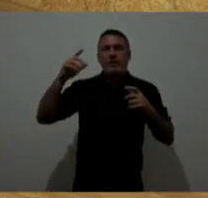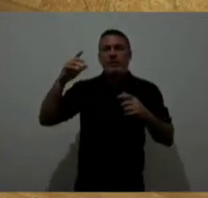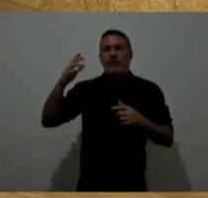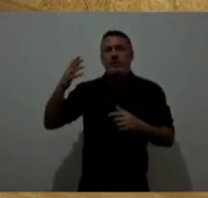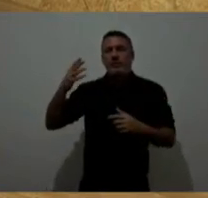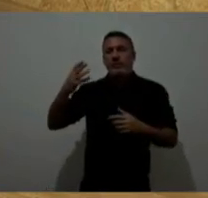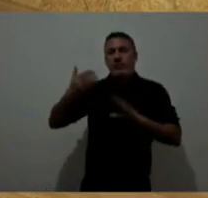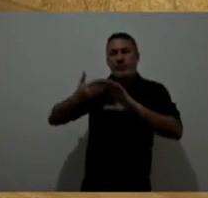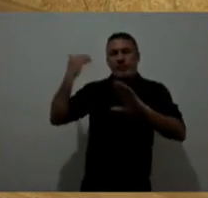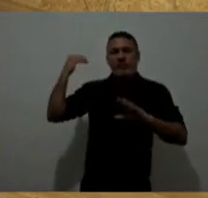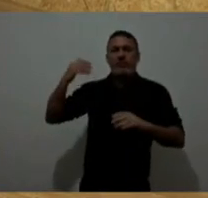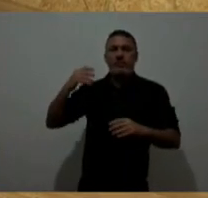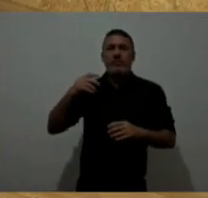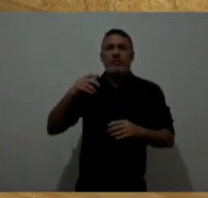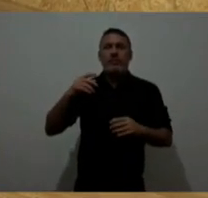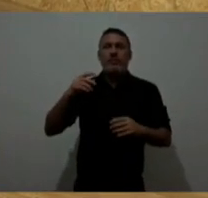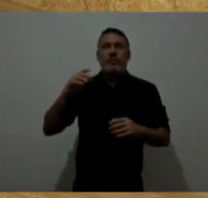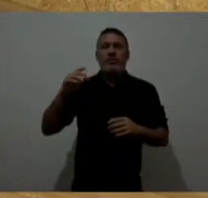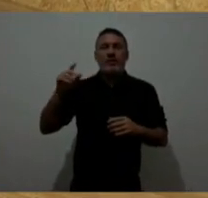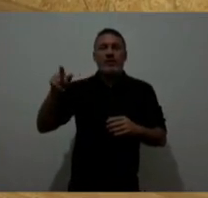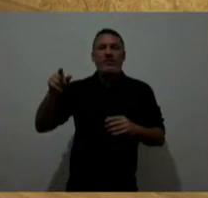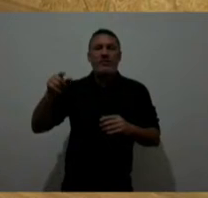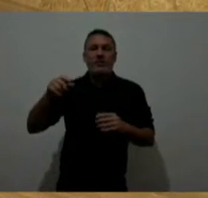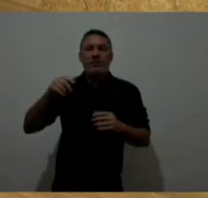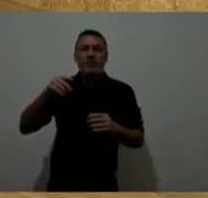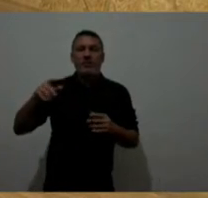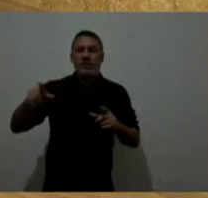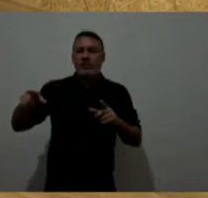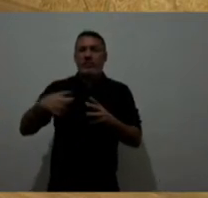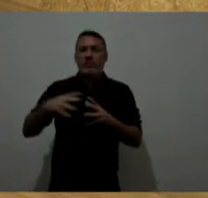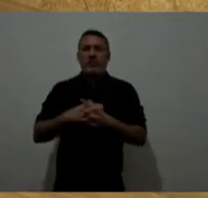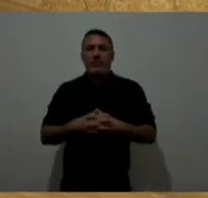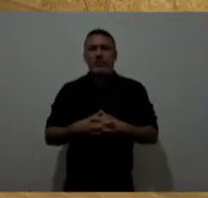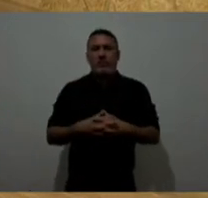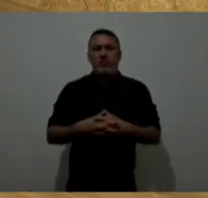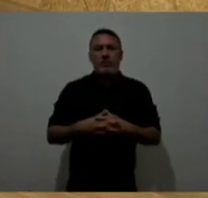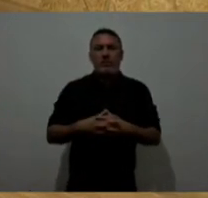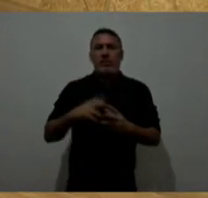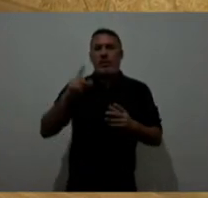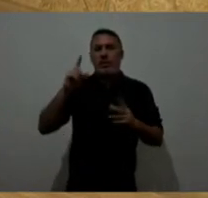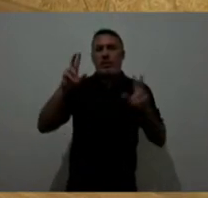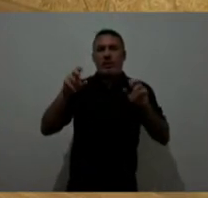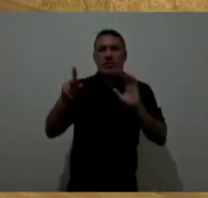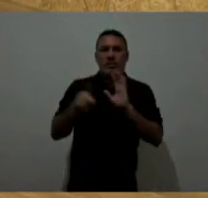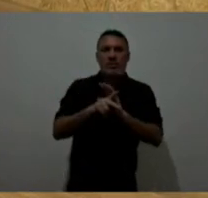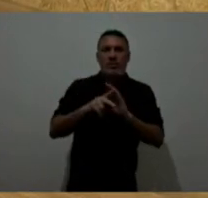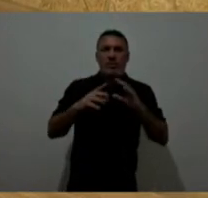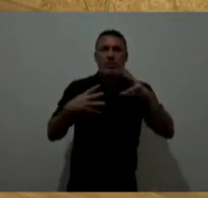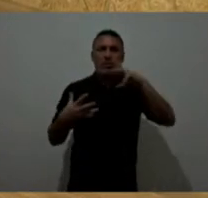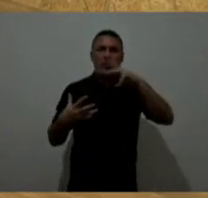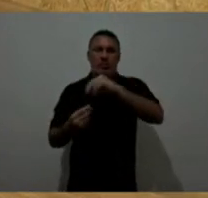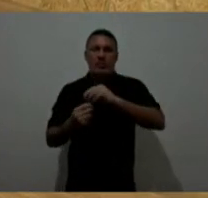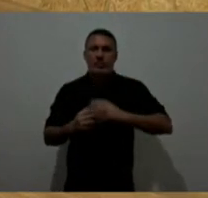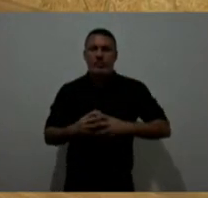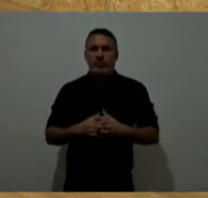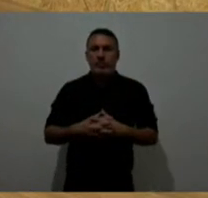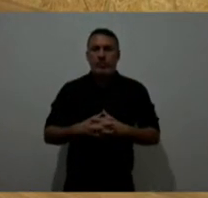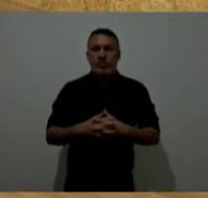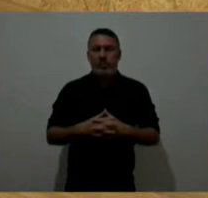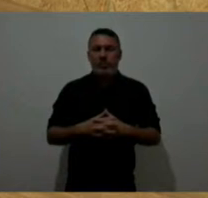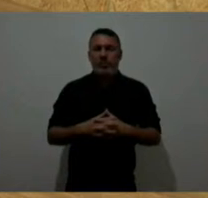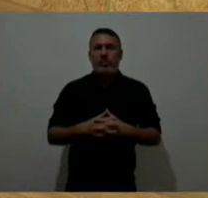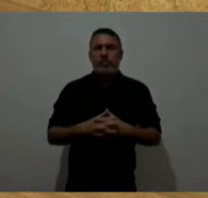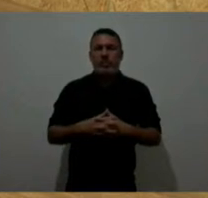Administração do Grupo Porto Seguro, com MBA em gestão na Boston University. Gente, muito obrigado pela presença de